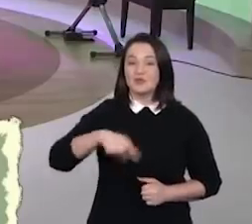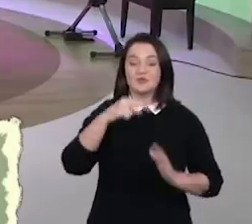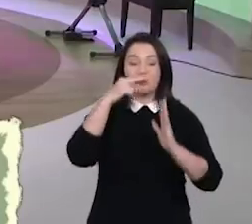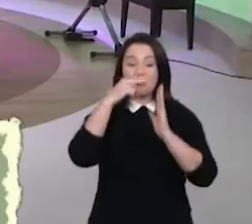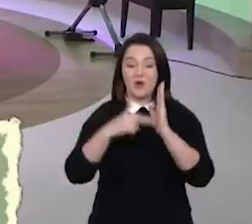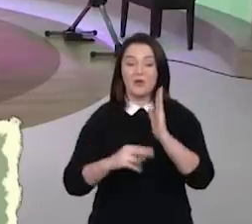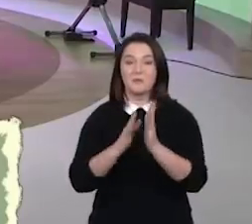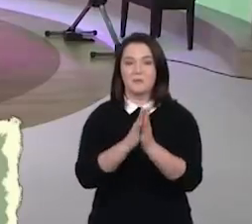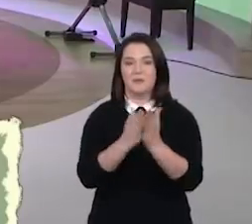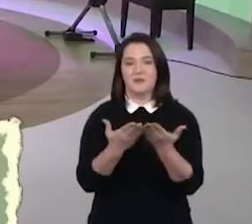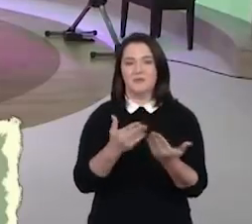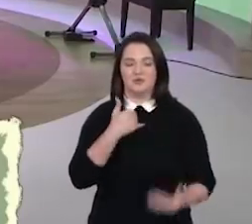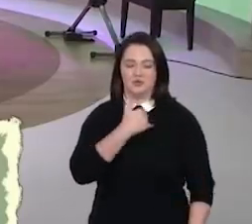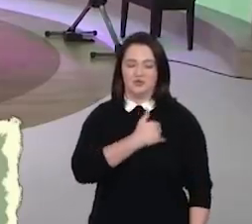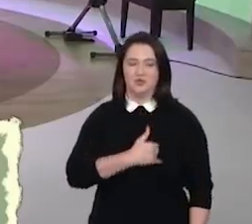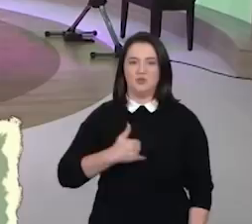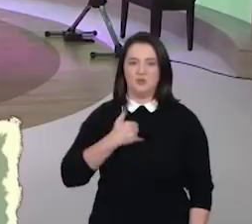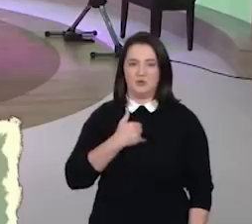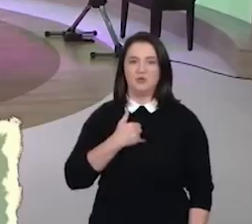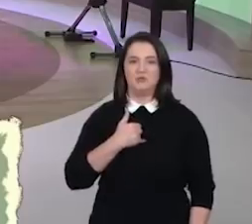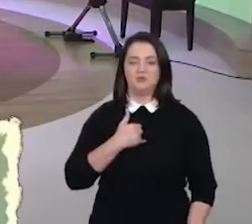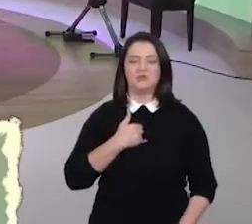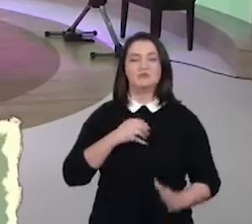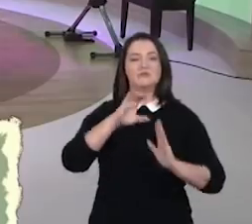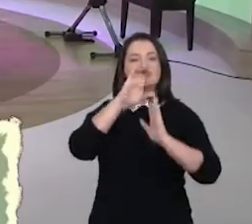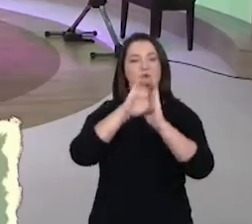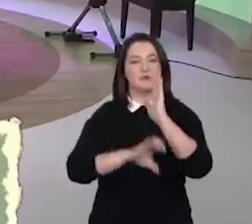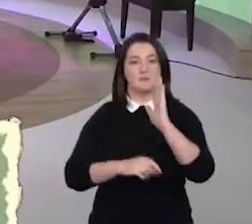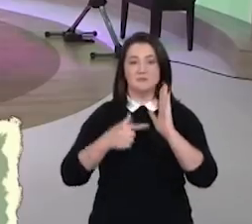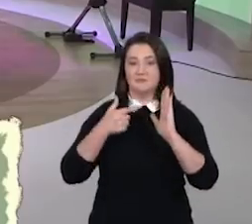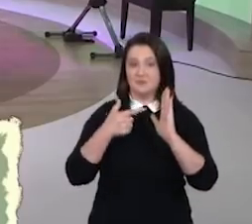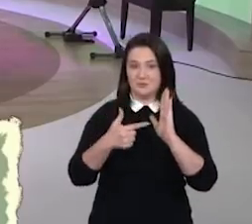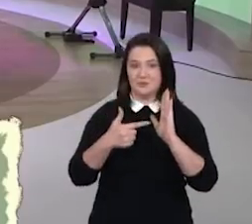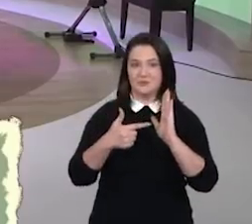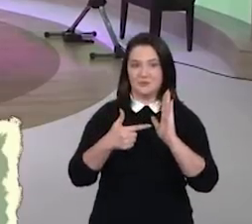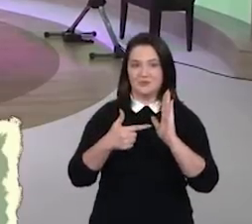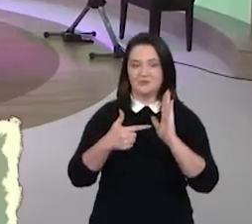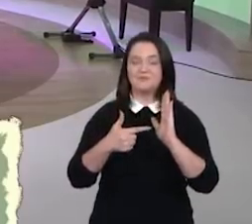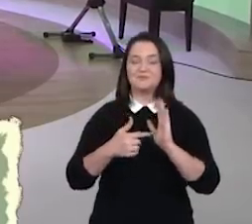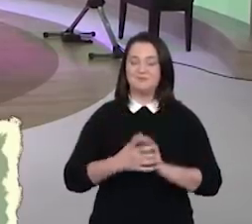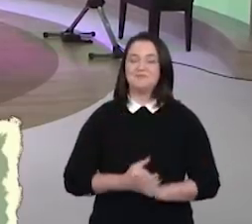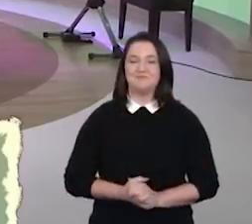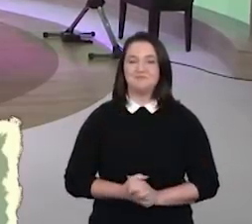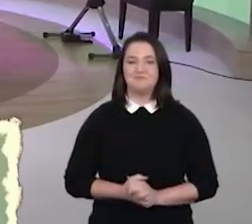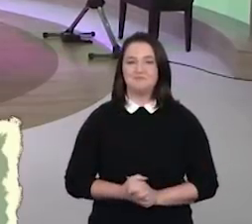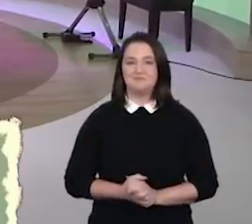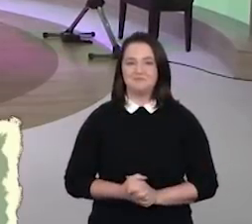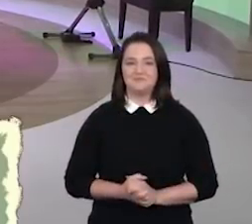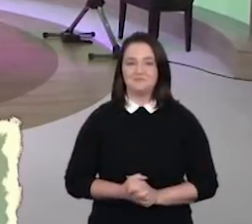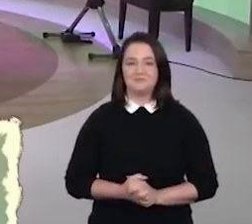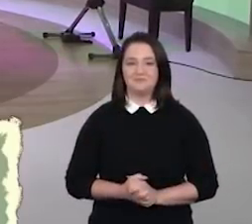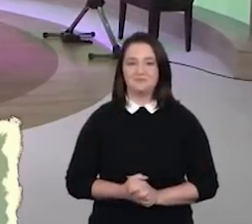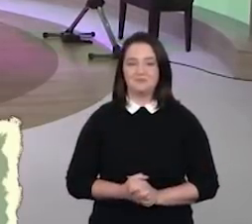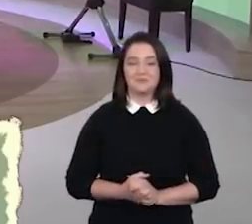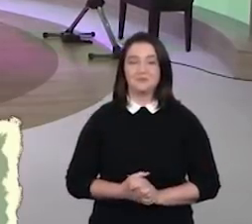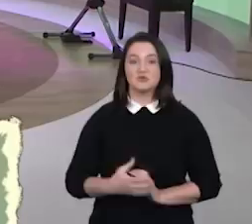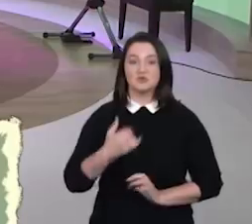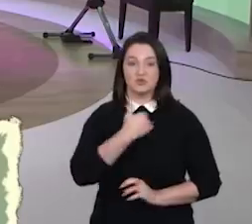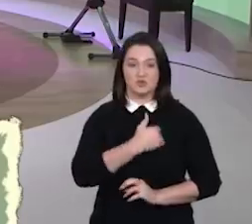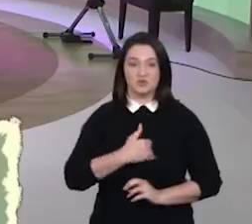no capítulo de... no livro de João. É isso mesmo, né?